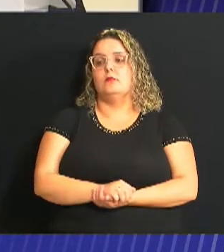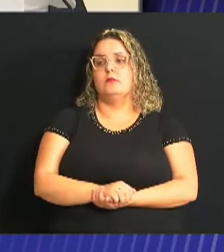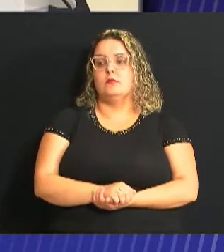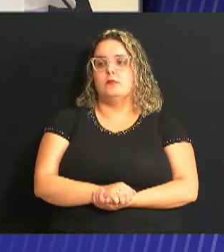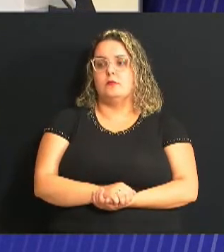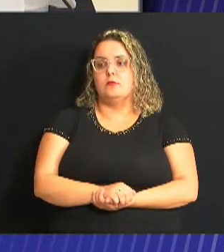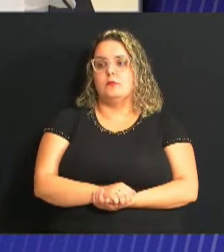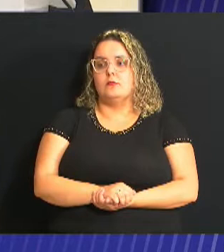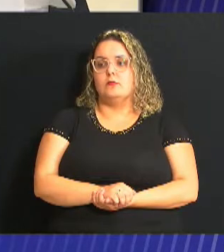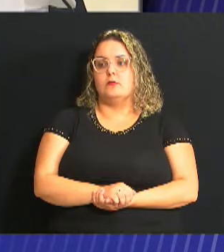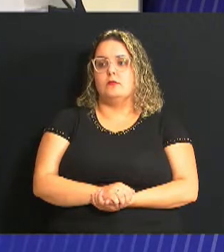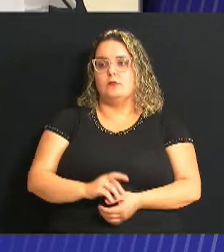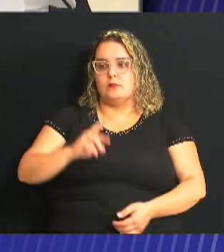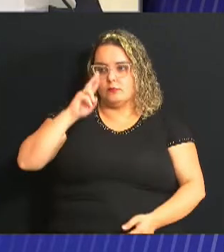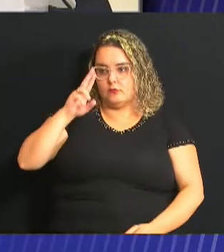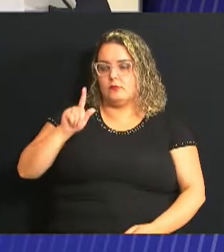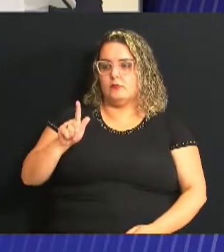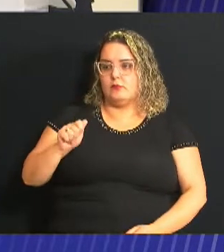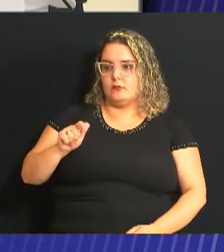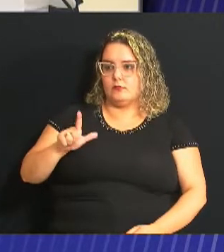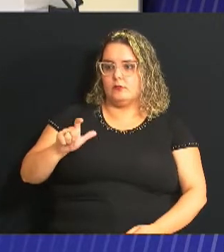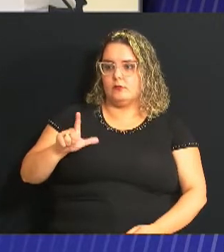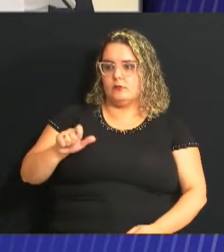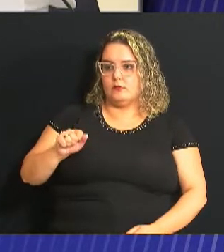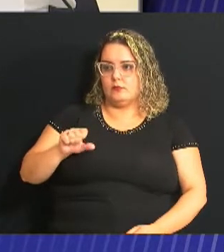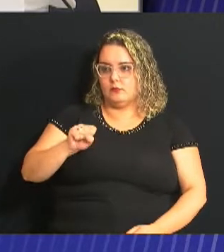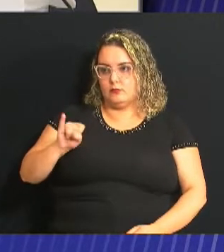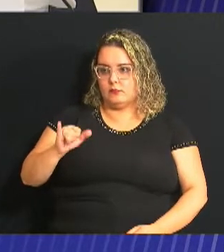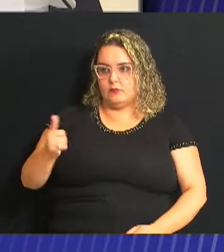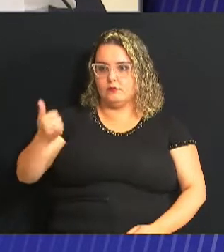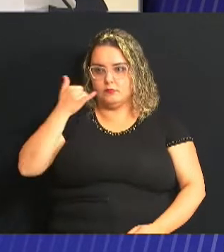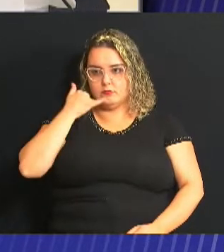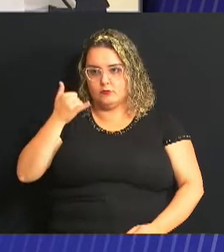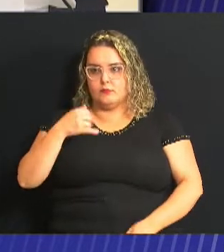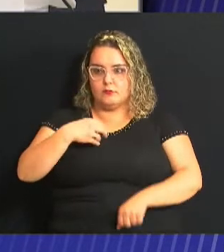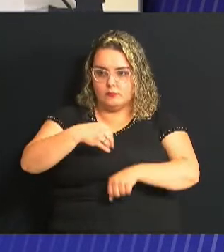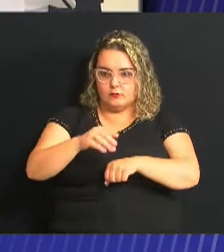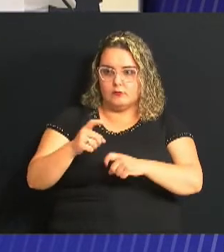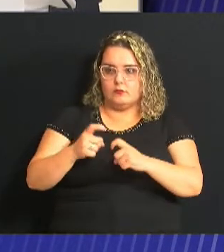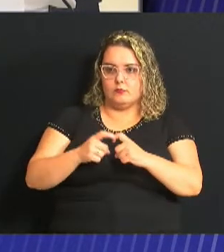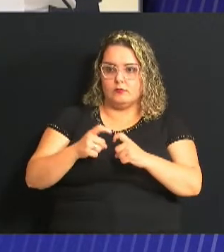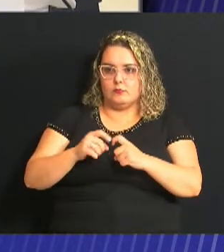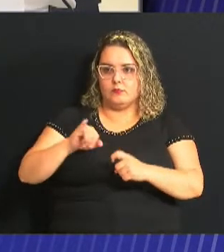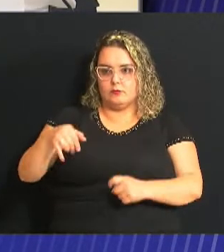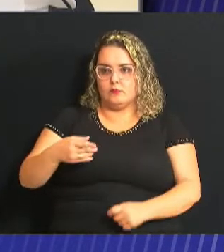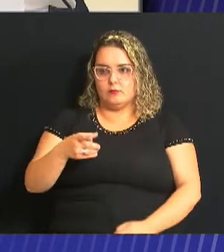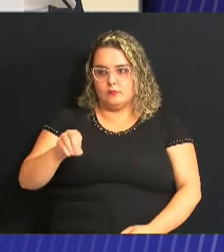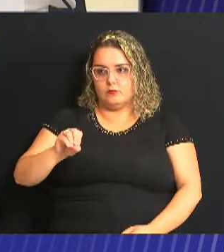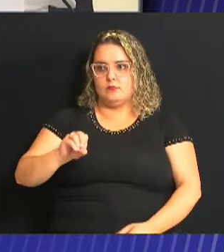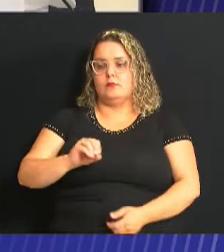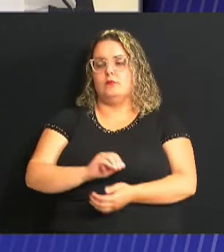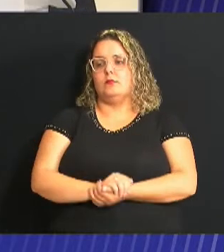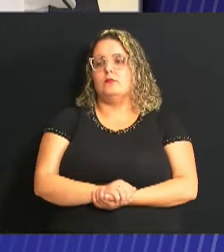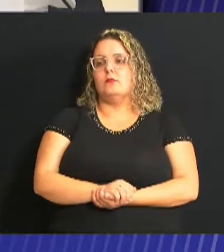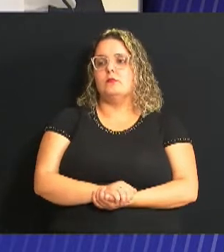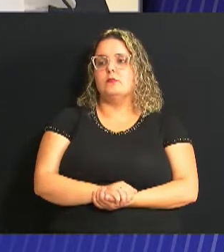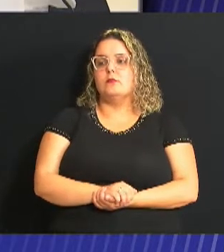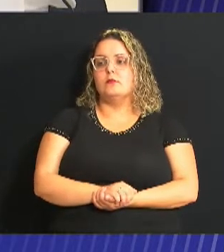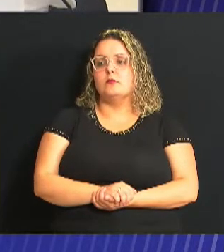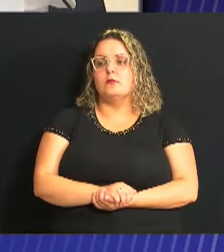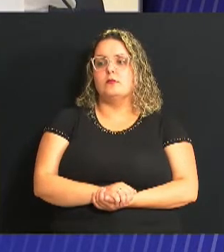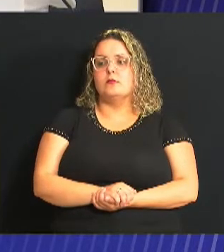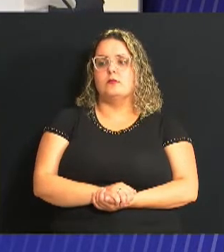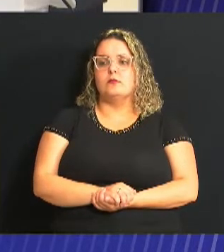O seu Galassi entrou em contato com a minha esposa e indicou o Dr. João Carlos. E ele, de uma